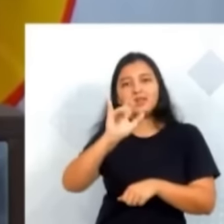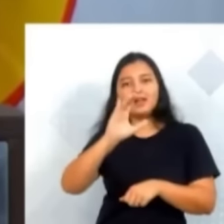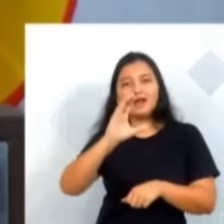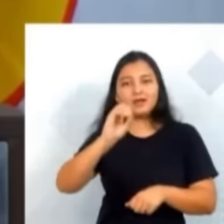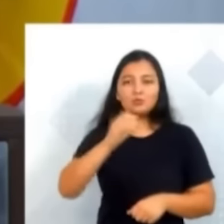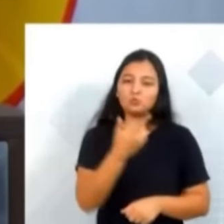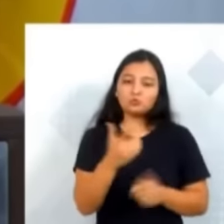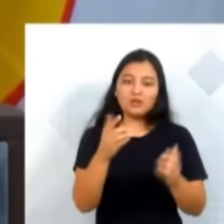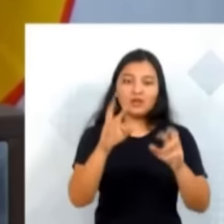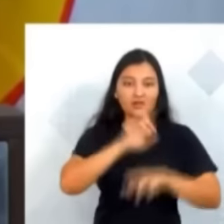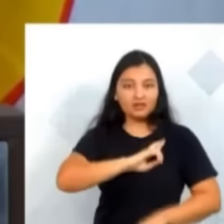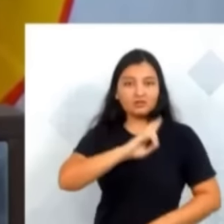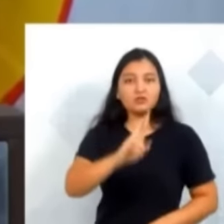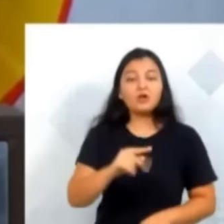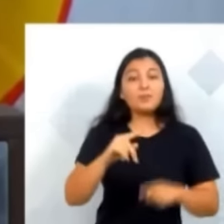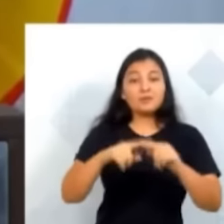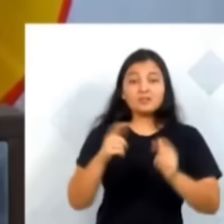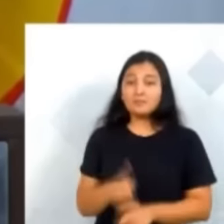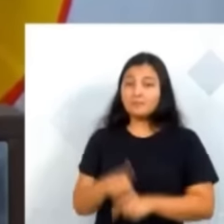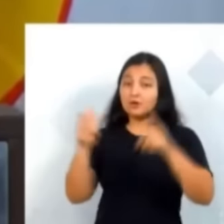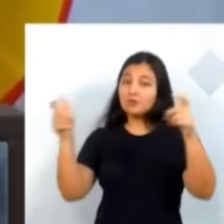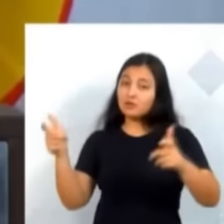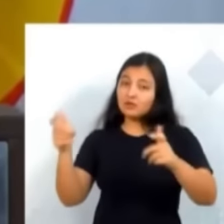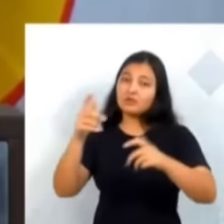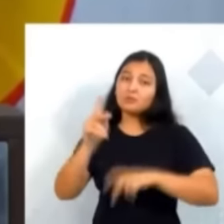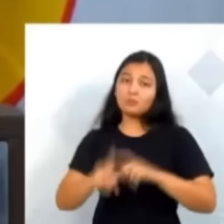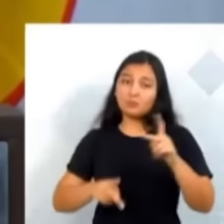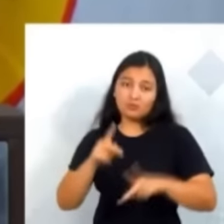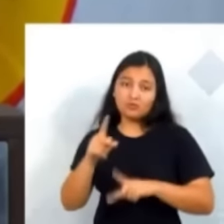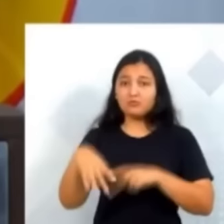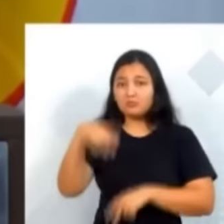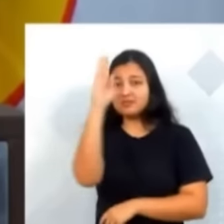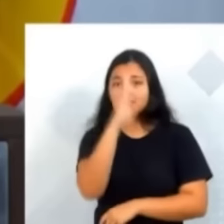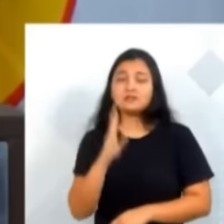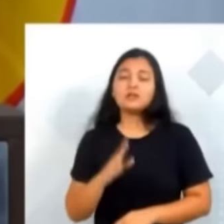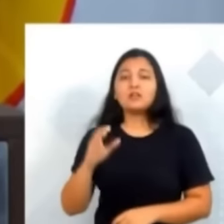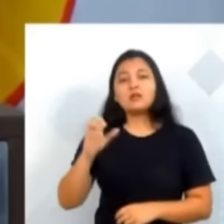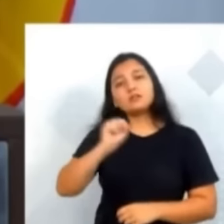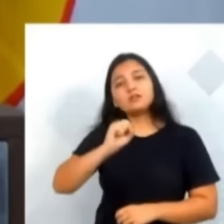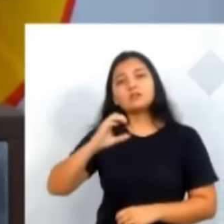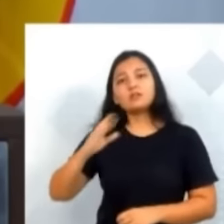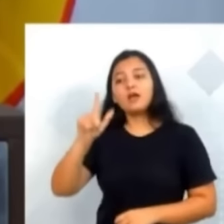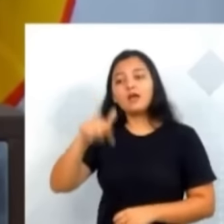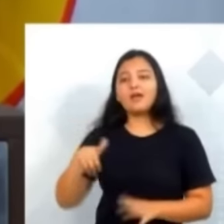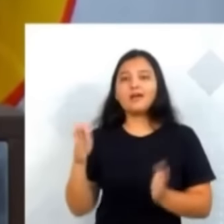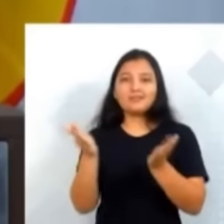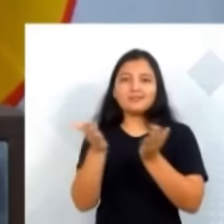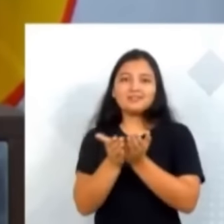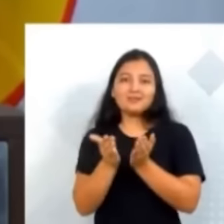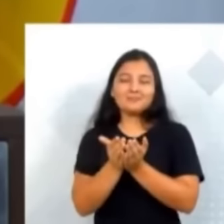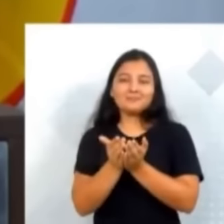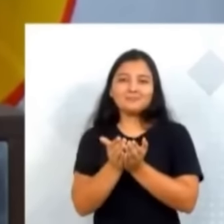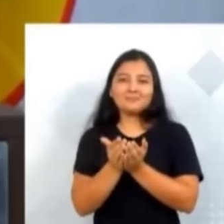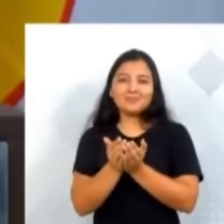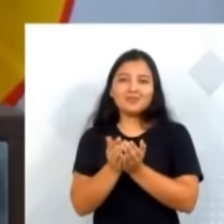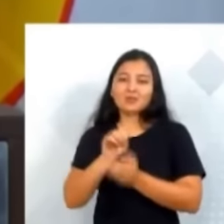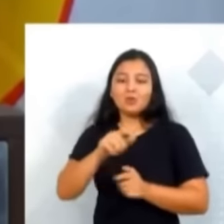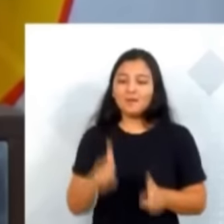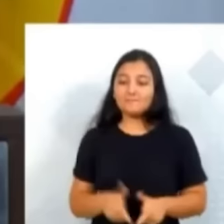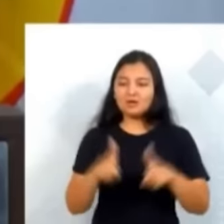de um documento como esse, a maioria da população brasileira e catarinense é cristã. E não é uma